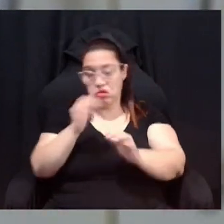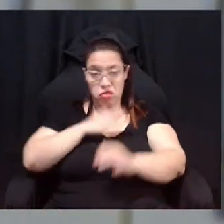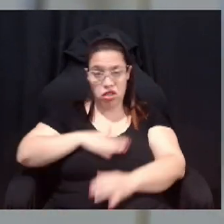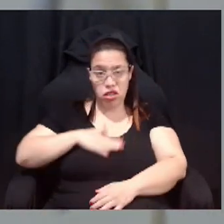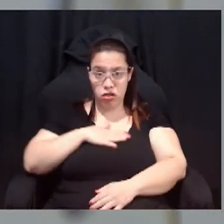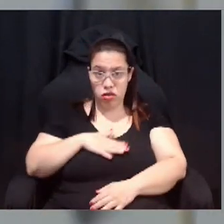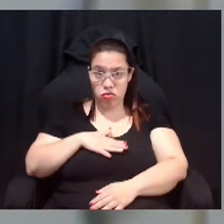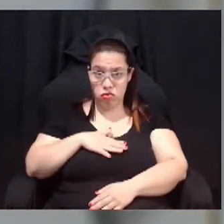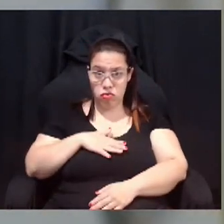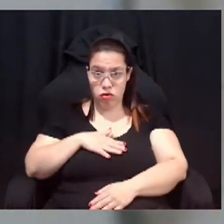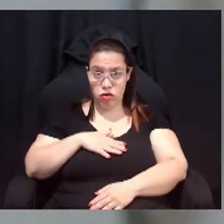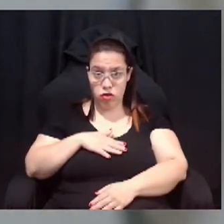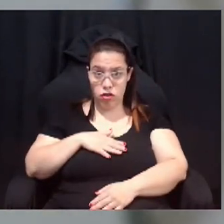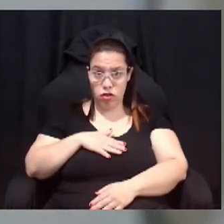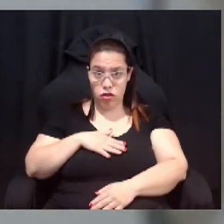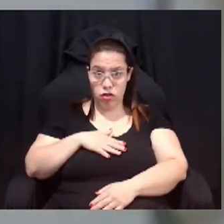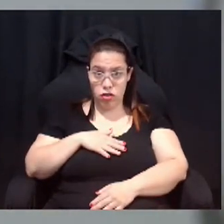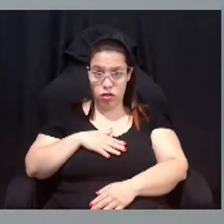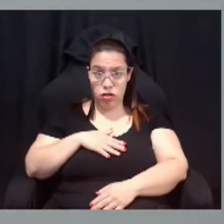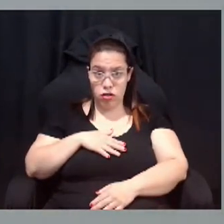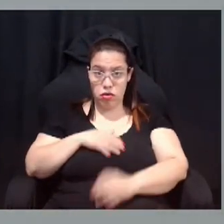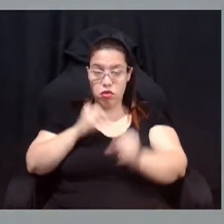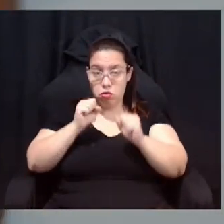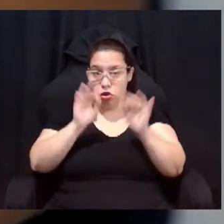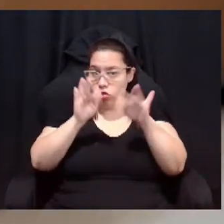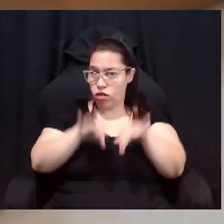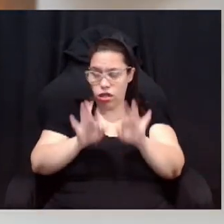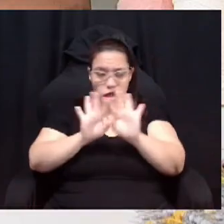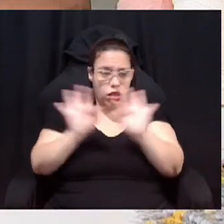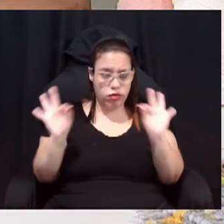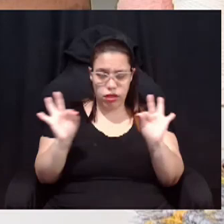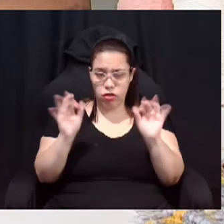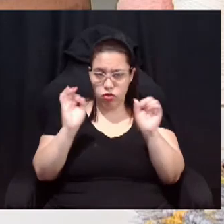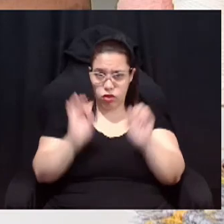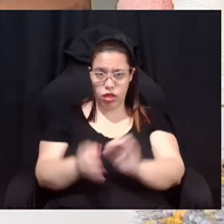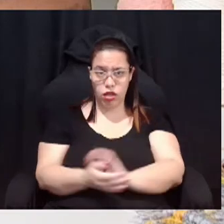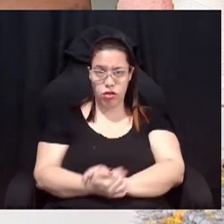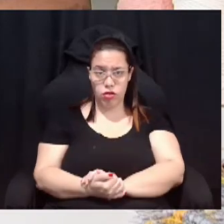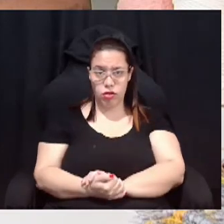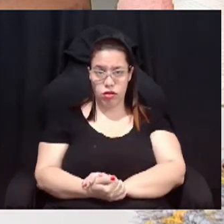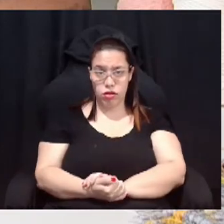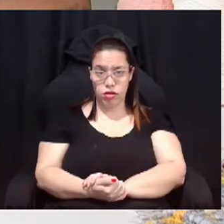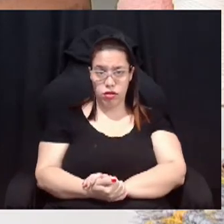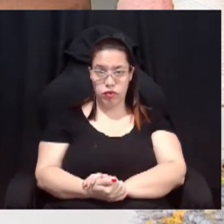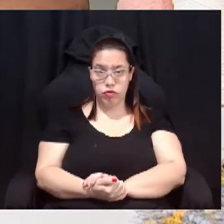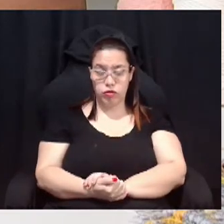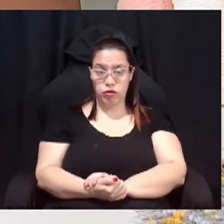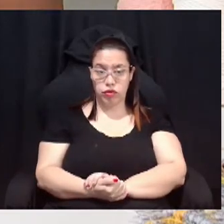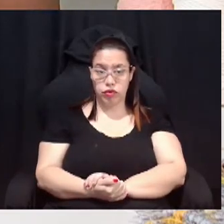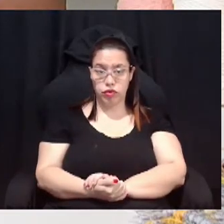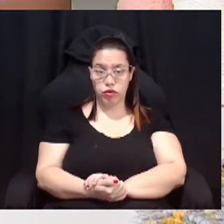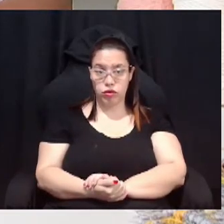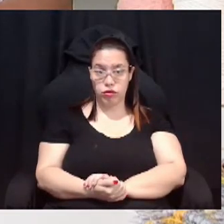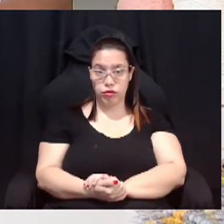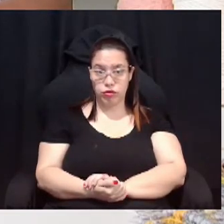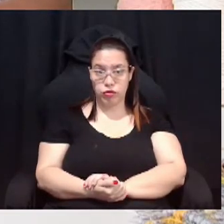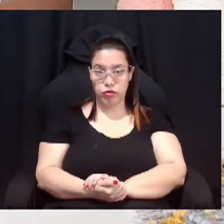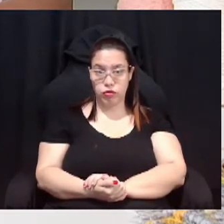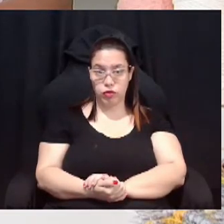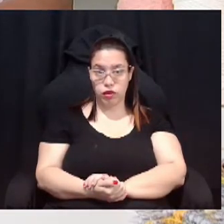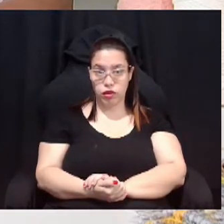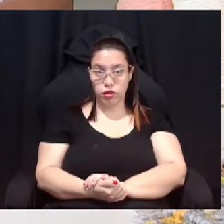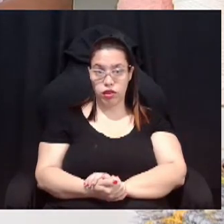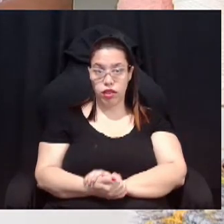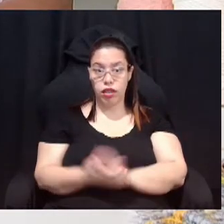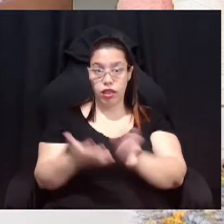as franjinhas mais grossas, pode finalizar, tá tudo certo. E é isso que tá valendo. Para quem quer pentear,